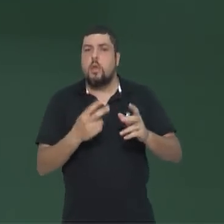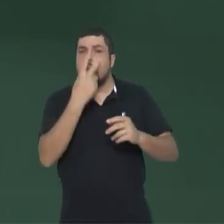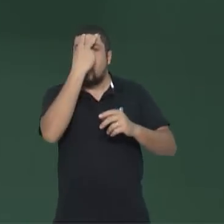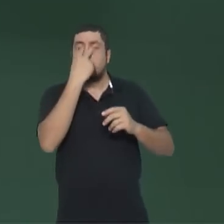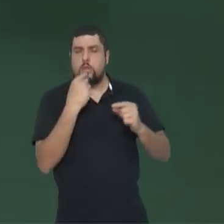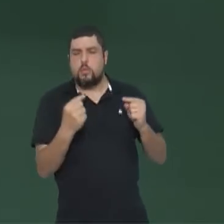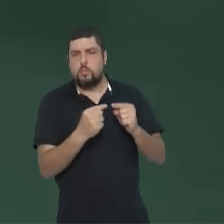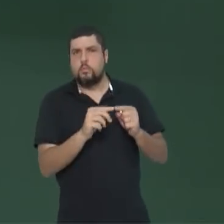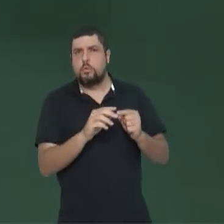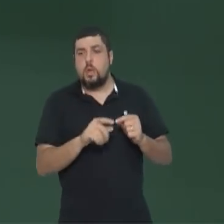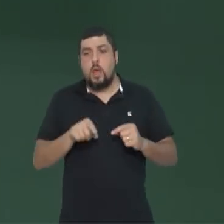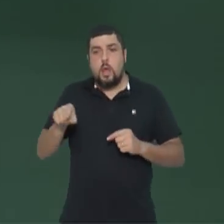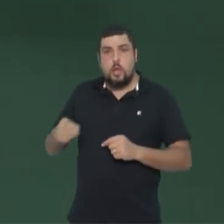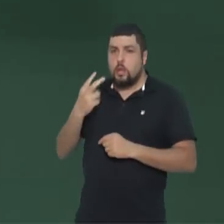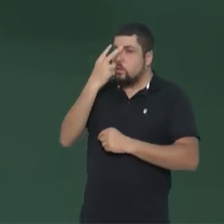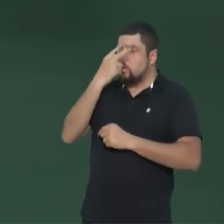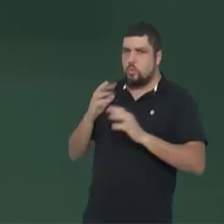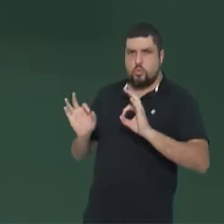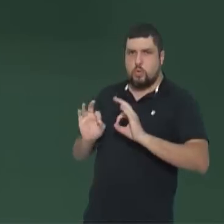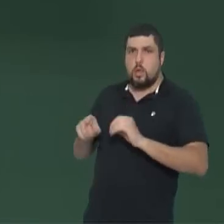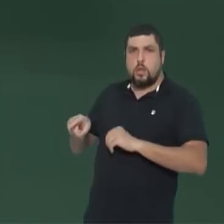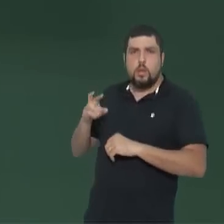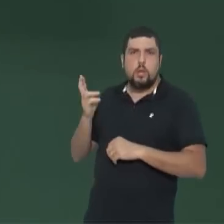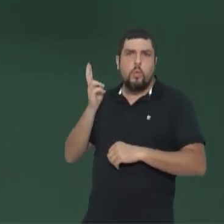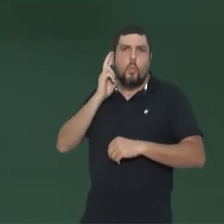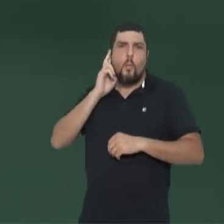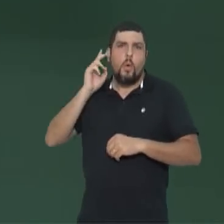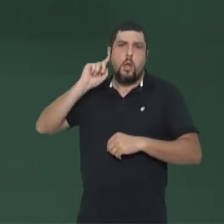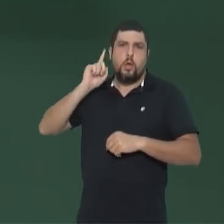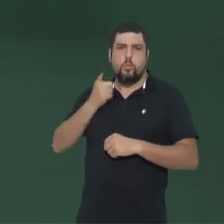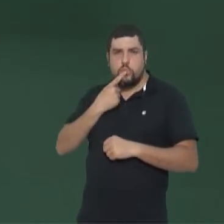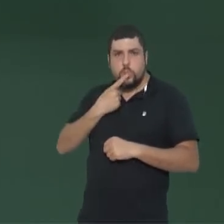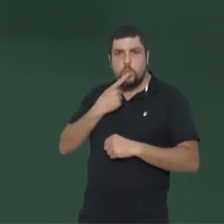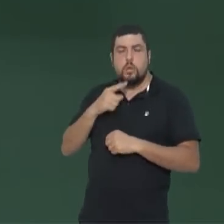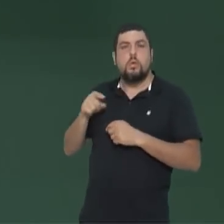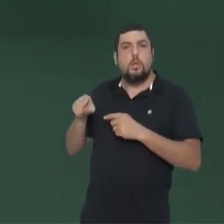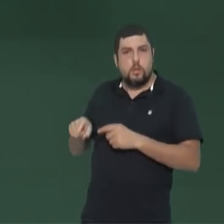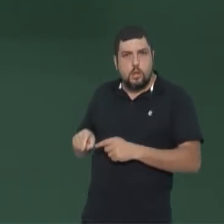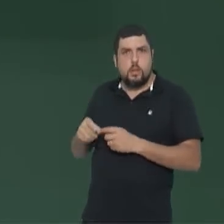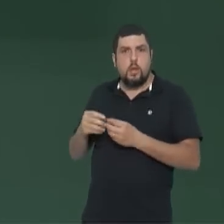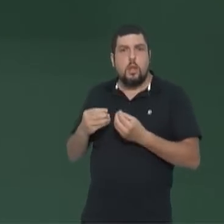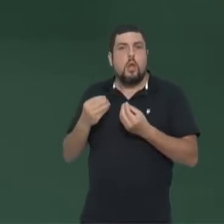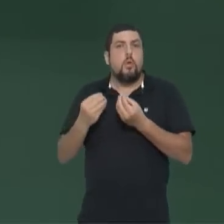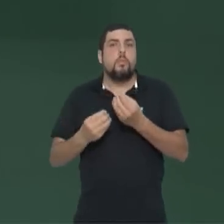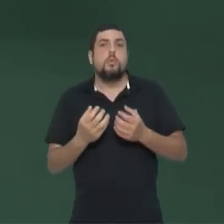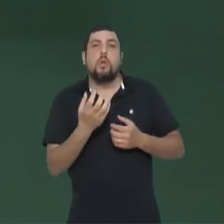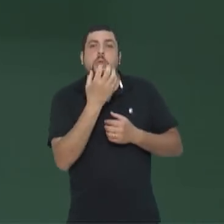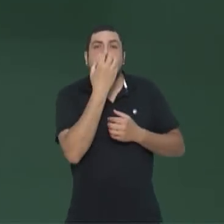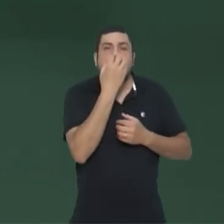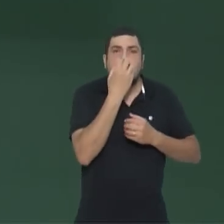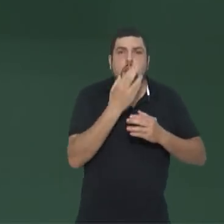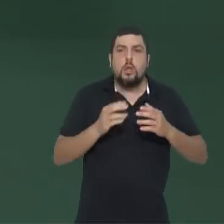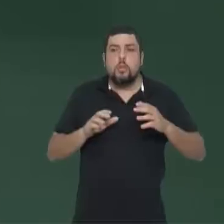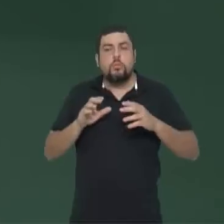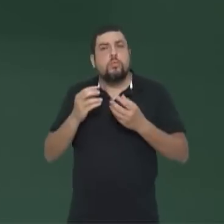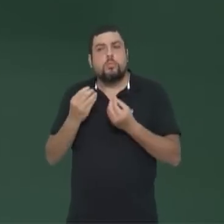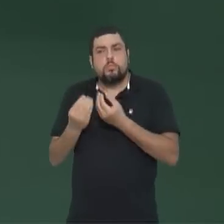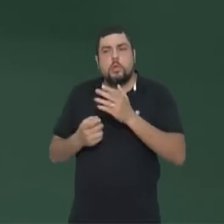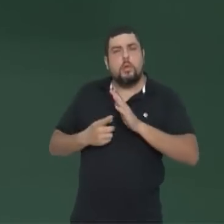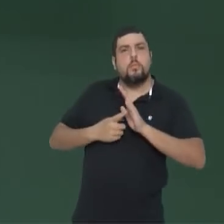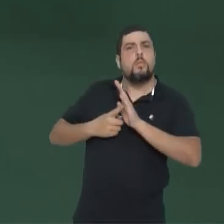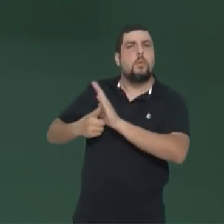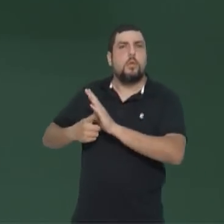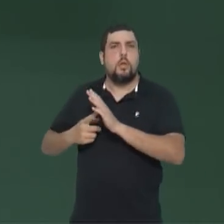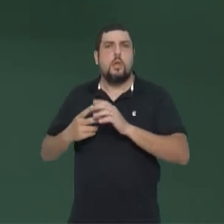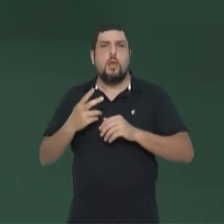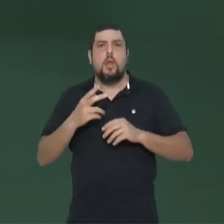Esse não era cego, então ele mostrava, né, não sei de que forma, porque aqui não fala, né,